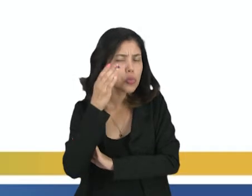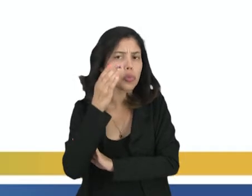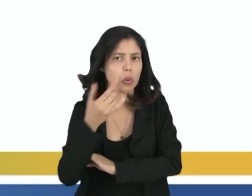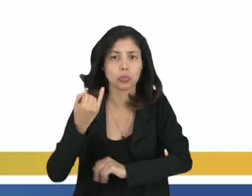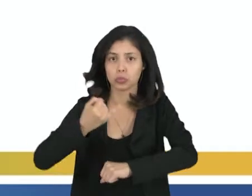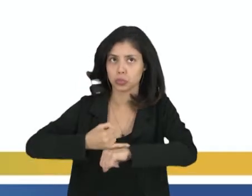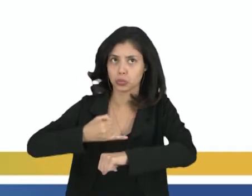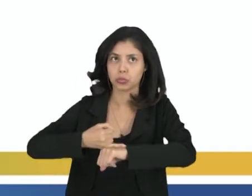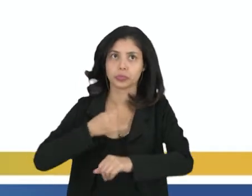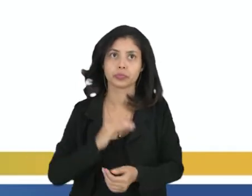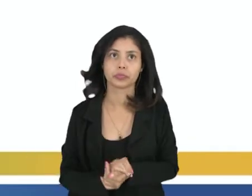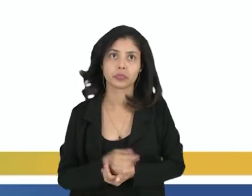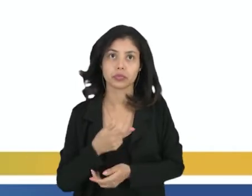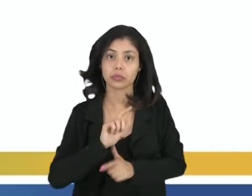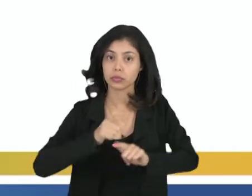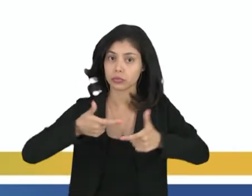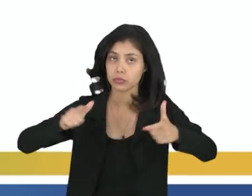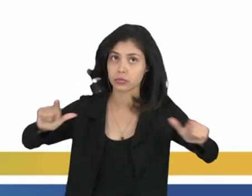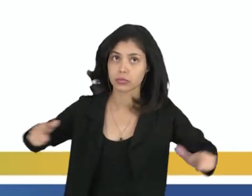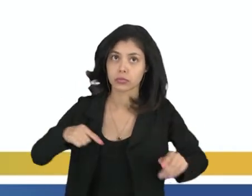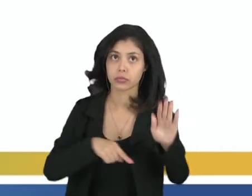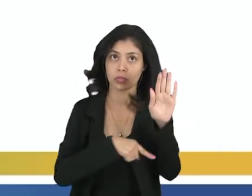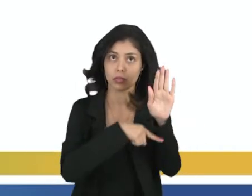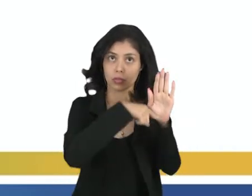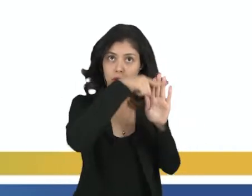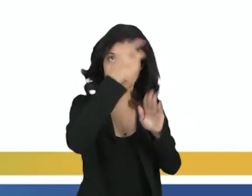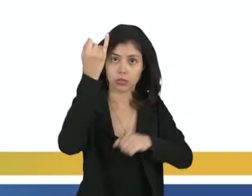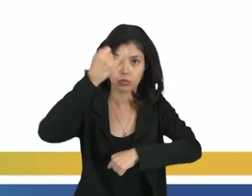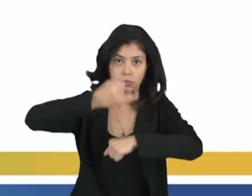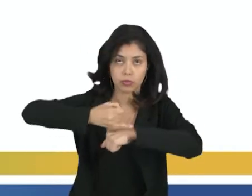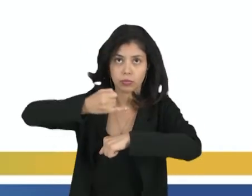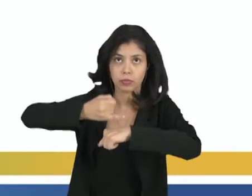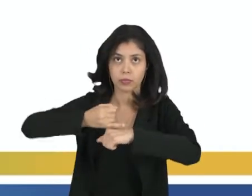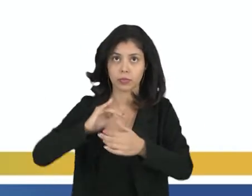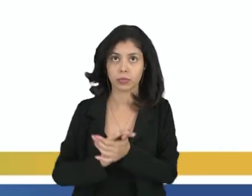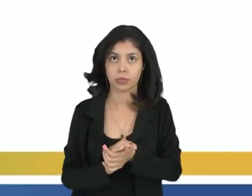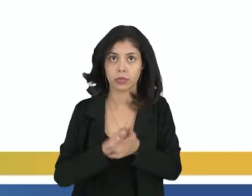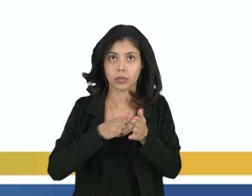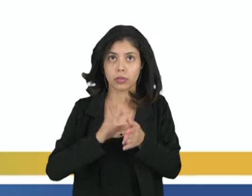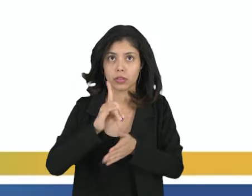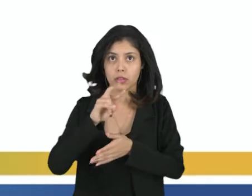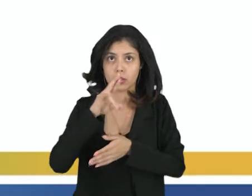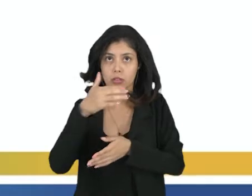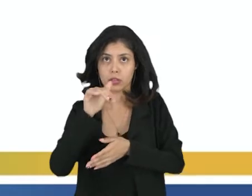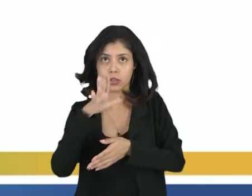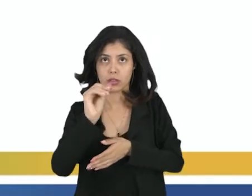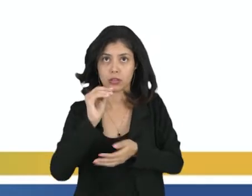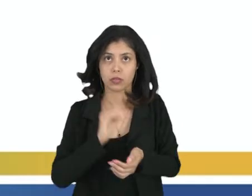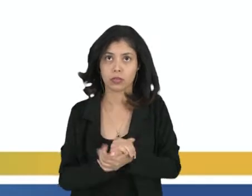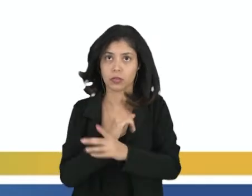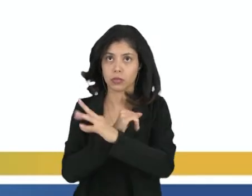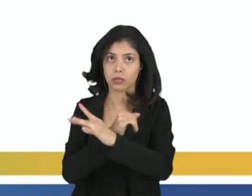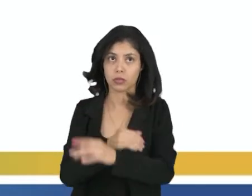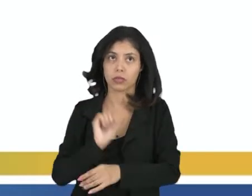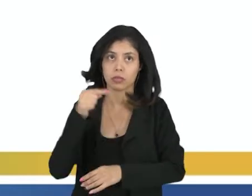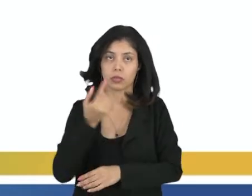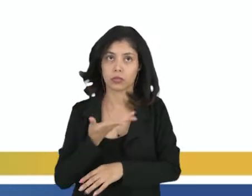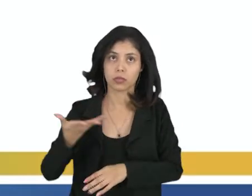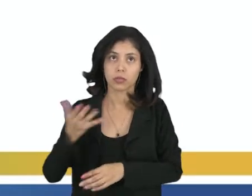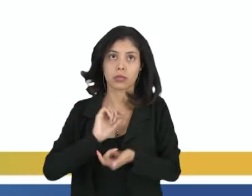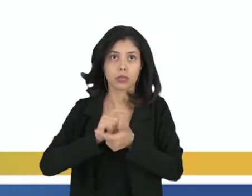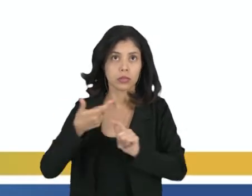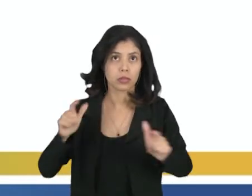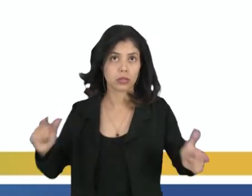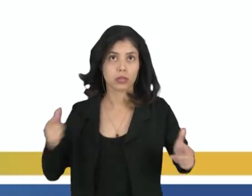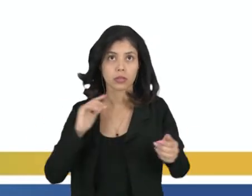dos íons. Quanto maior for o grau de ionização ou de dissociação dos ácidos à